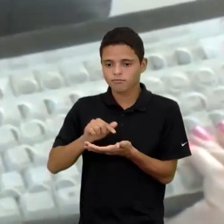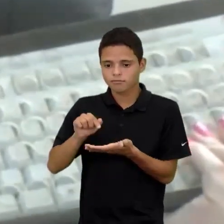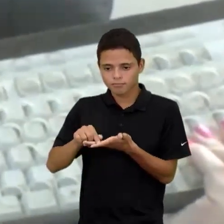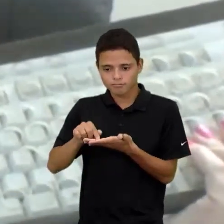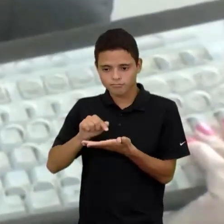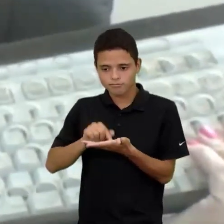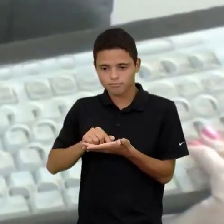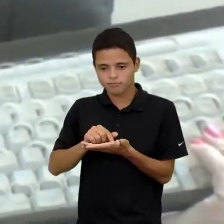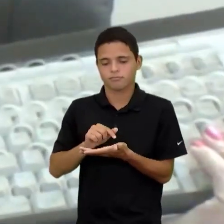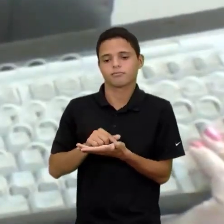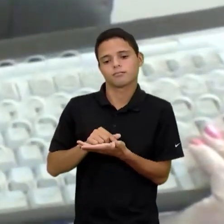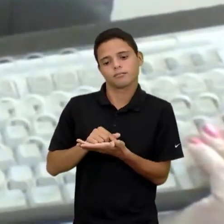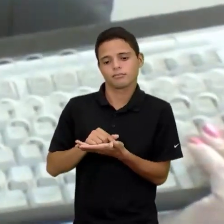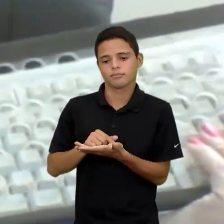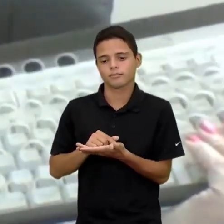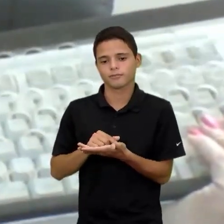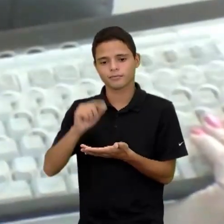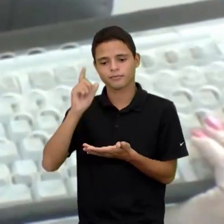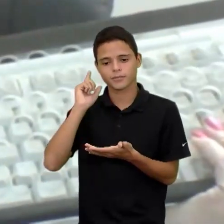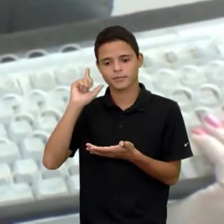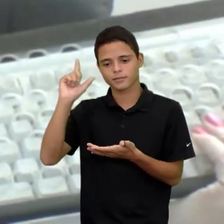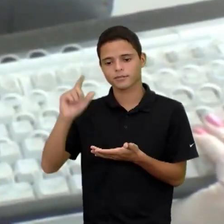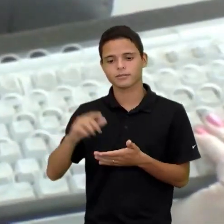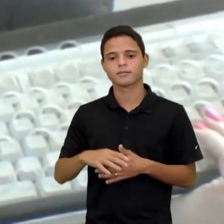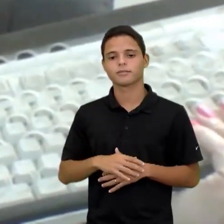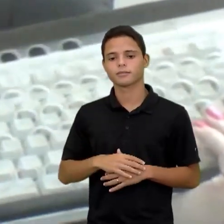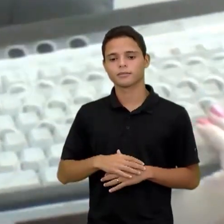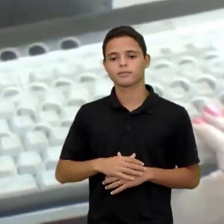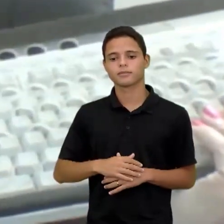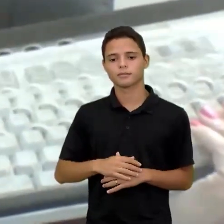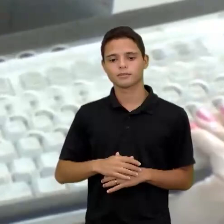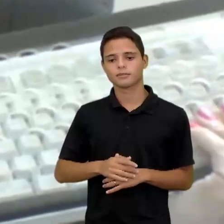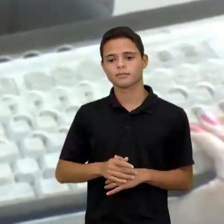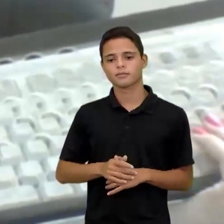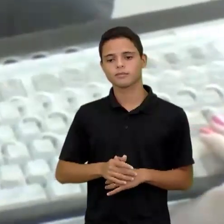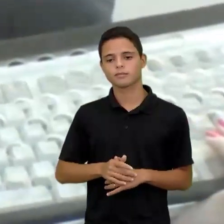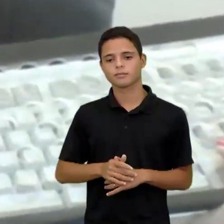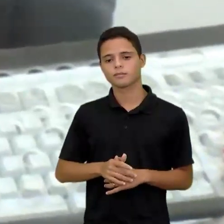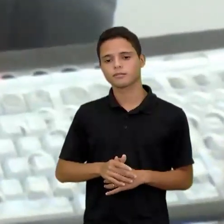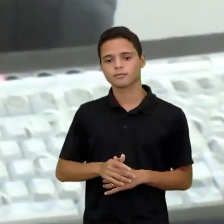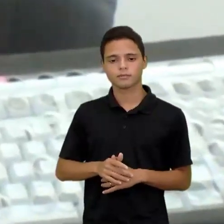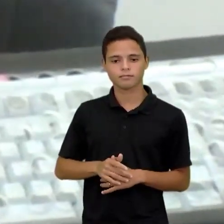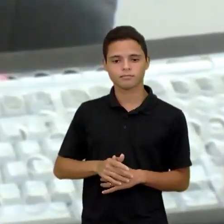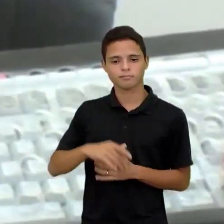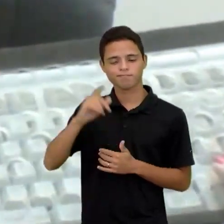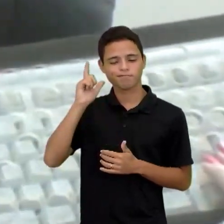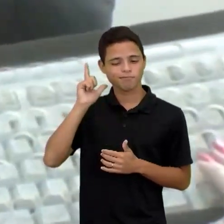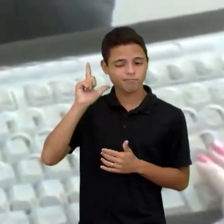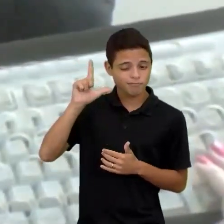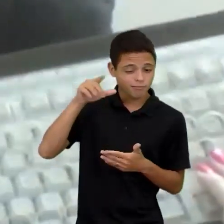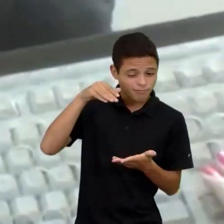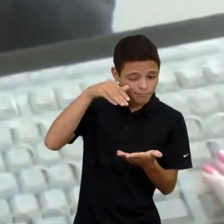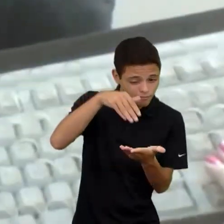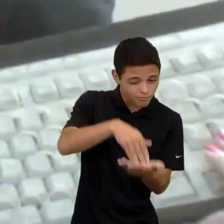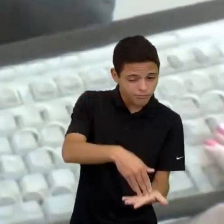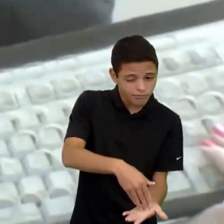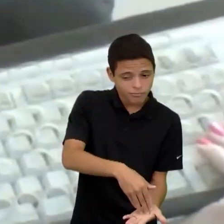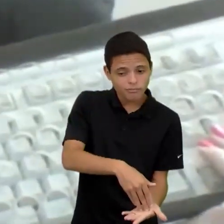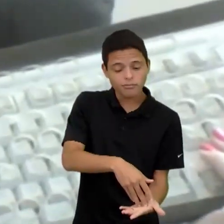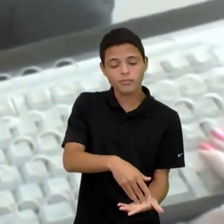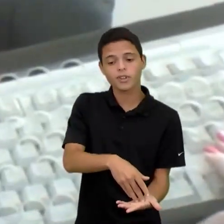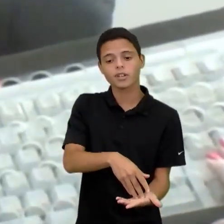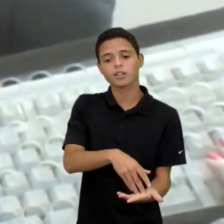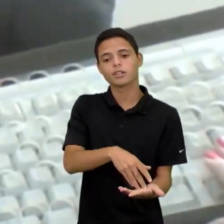está do lado, porque a colmeia impede, ó. Então, por mais que até ele fazer esse movimento, conseguir chegar lá,